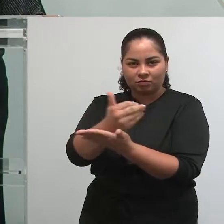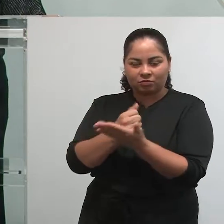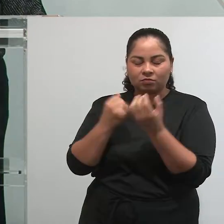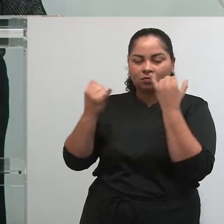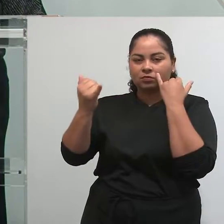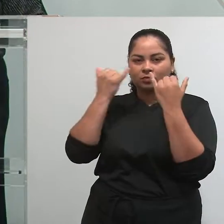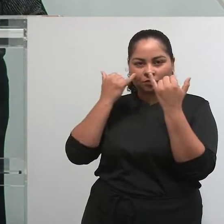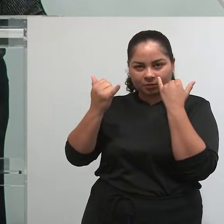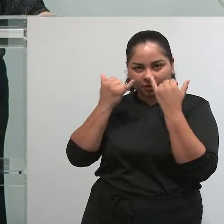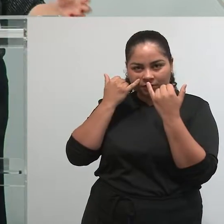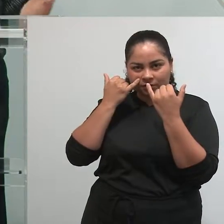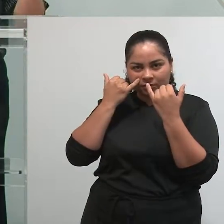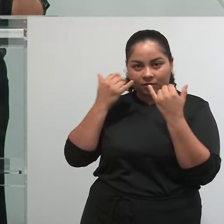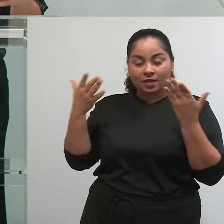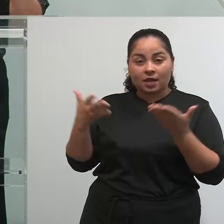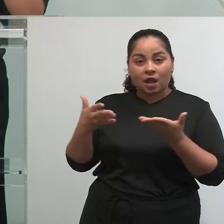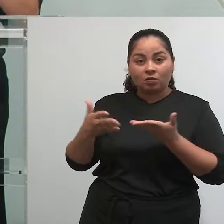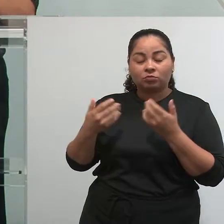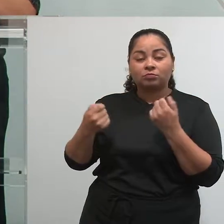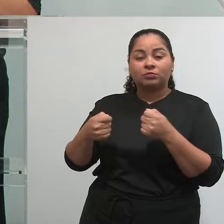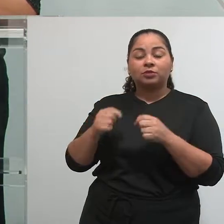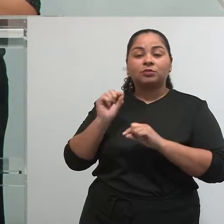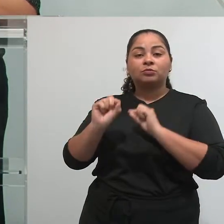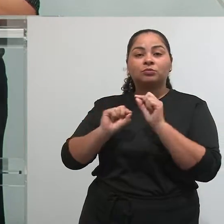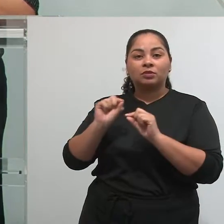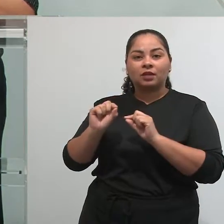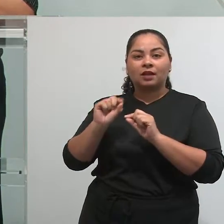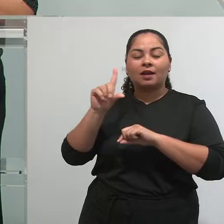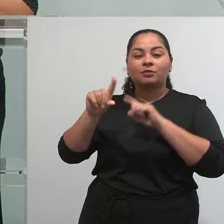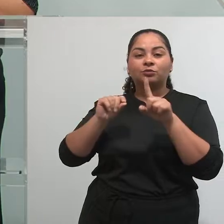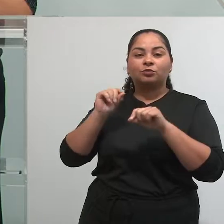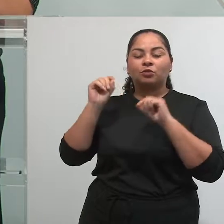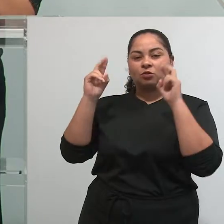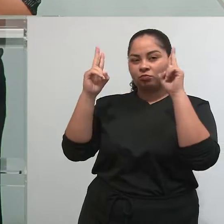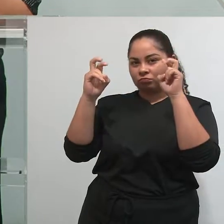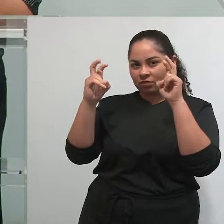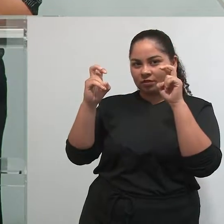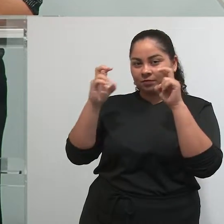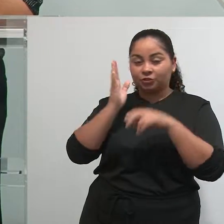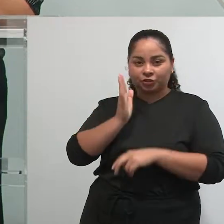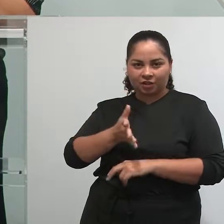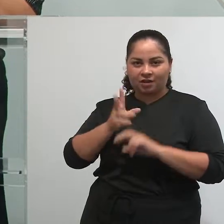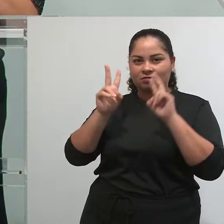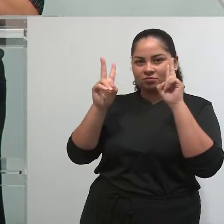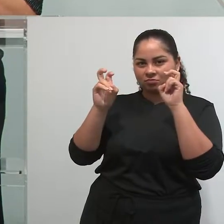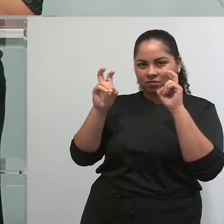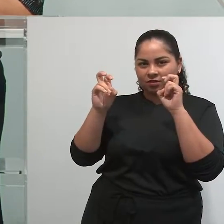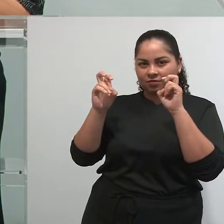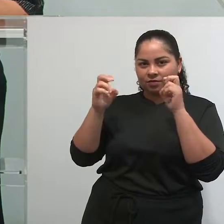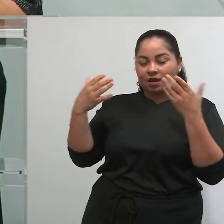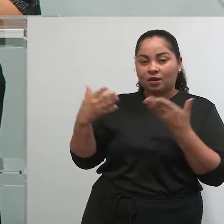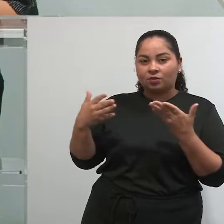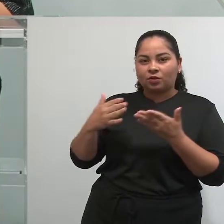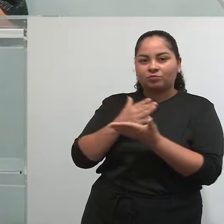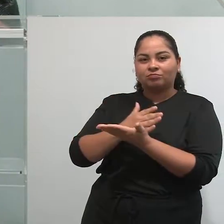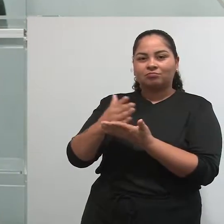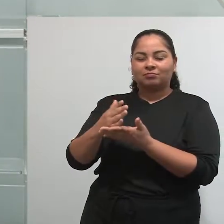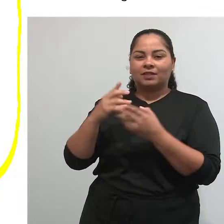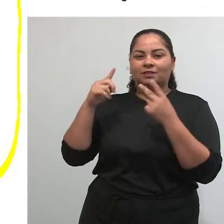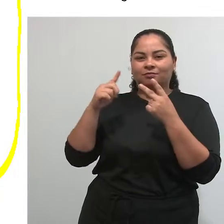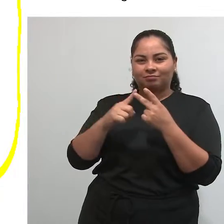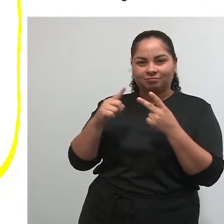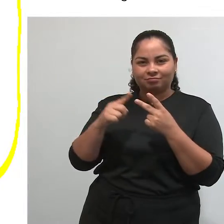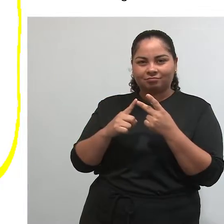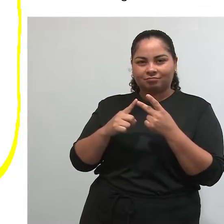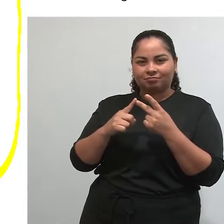você vem e escolhe qual é a temática que você vai trabalhar. Escolheu a temática, nós vamos para a segunda parte.